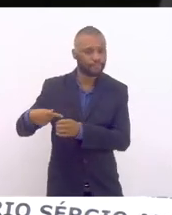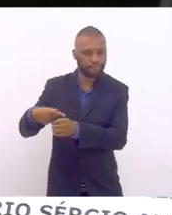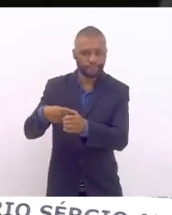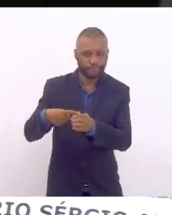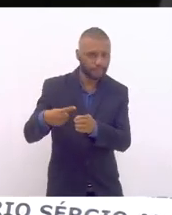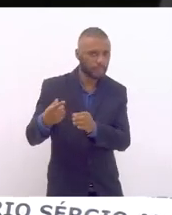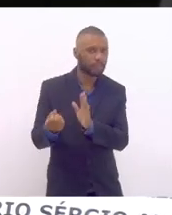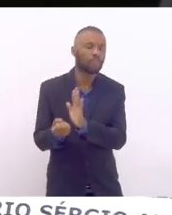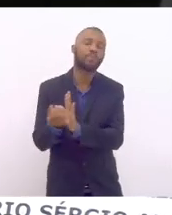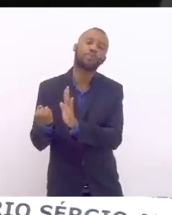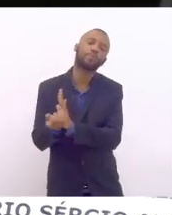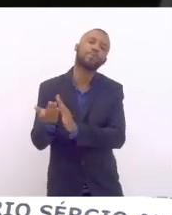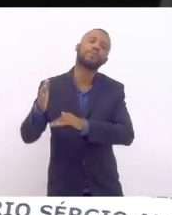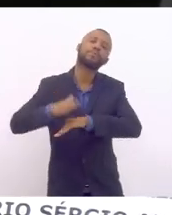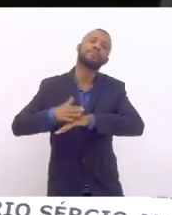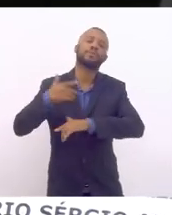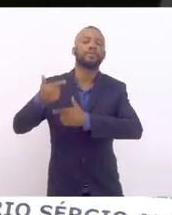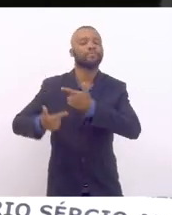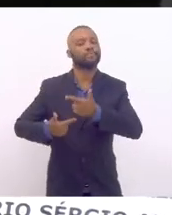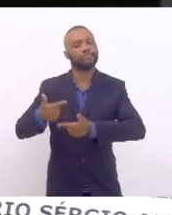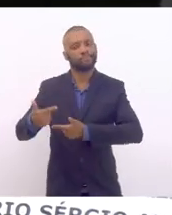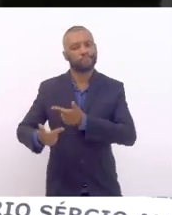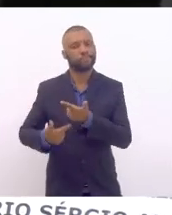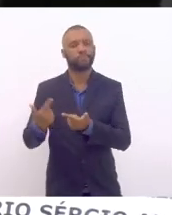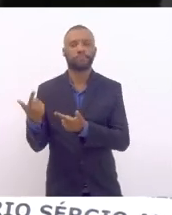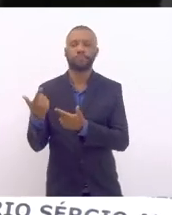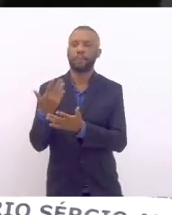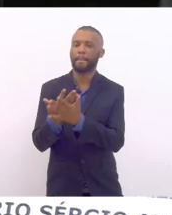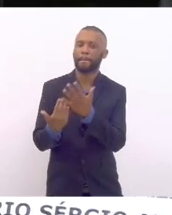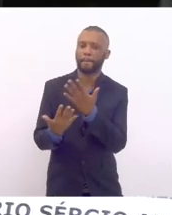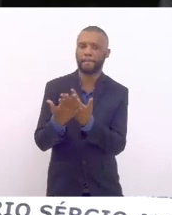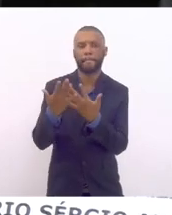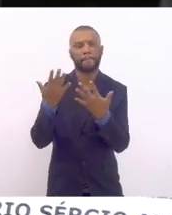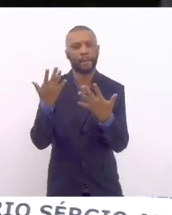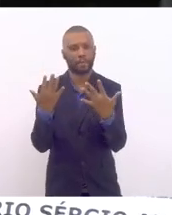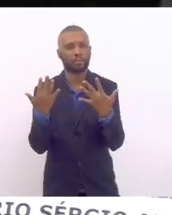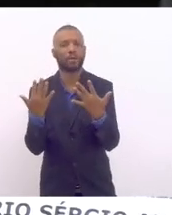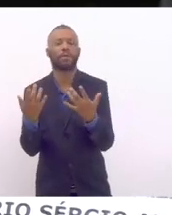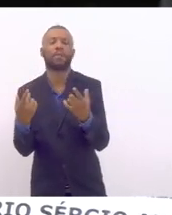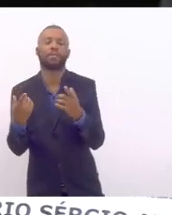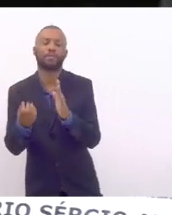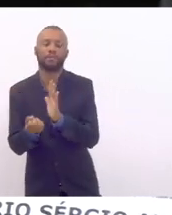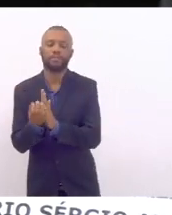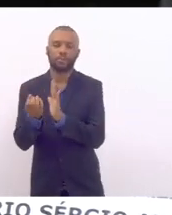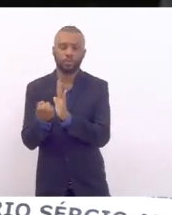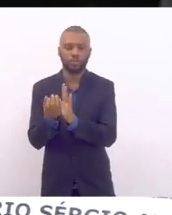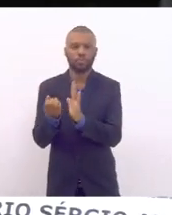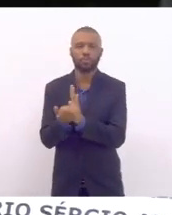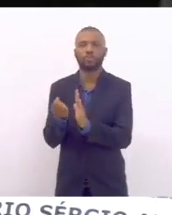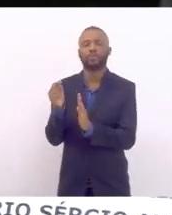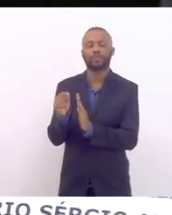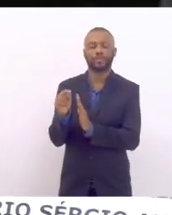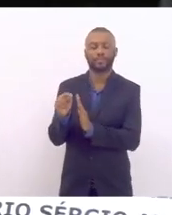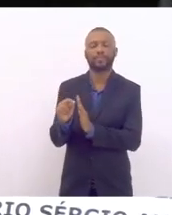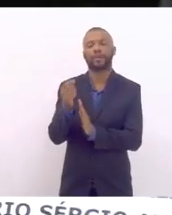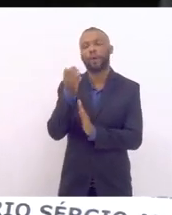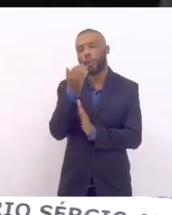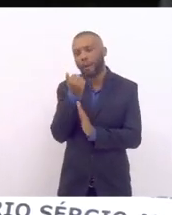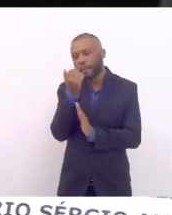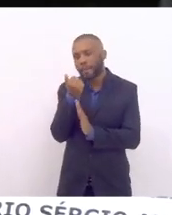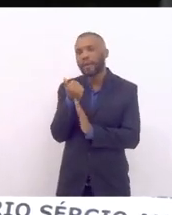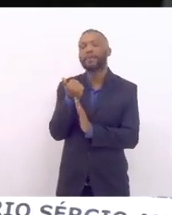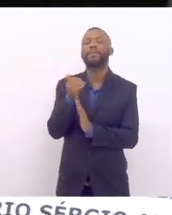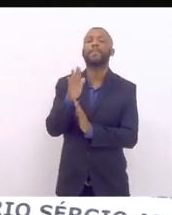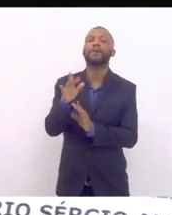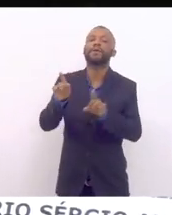produzem de forma é manual que produzem a sua o alimento